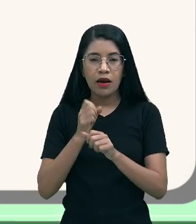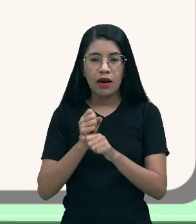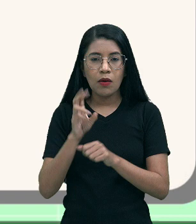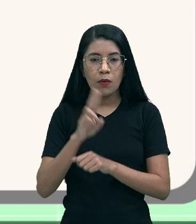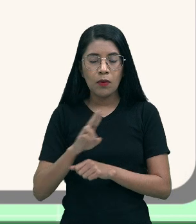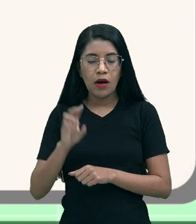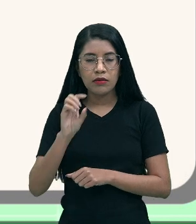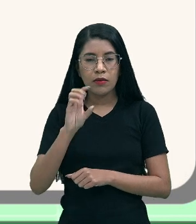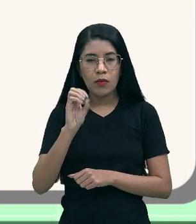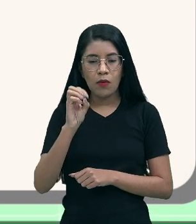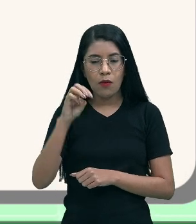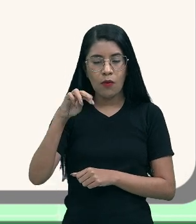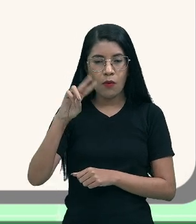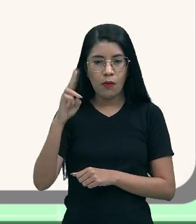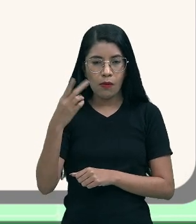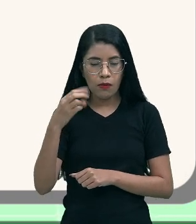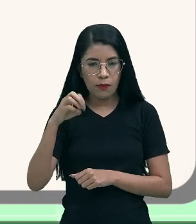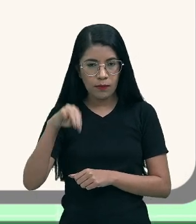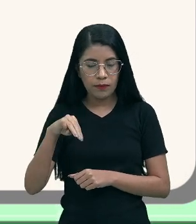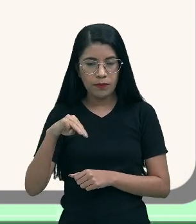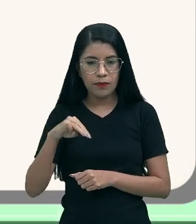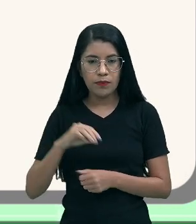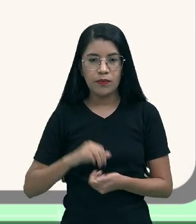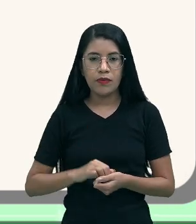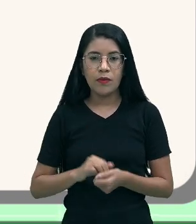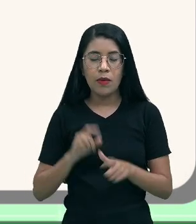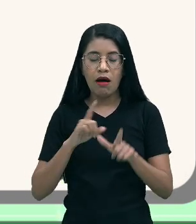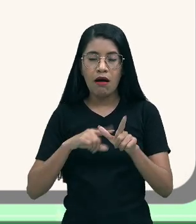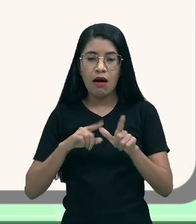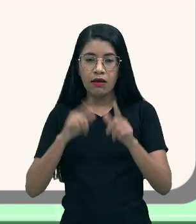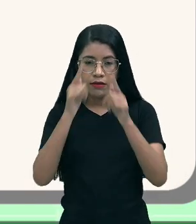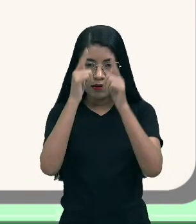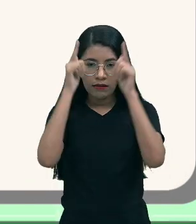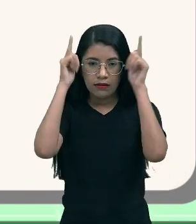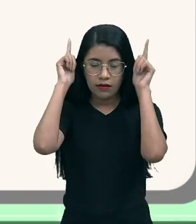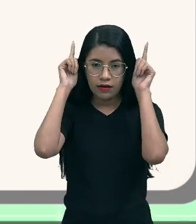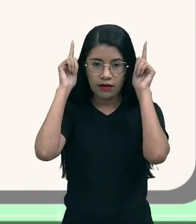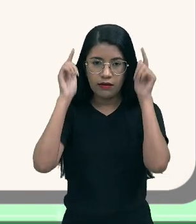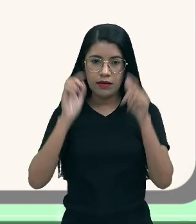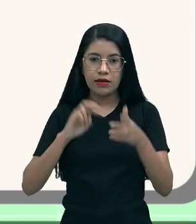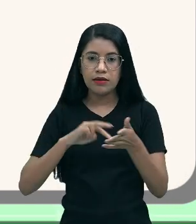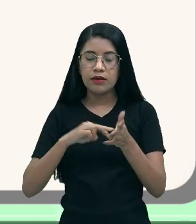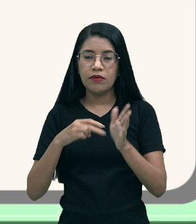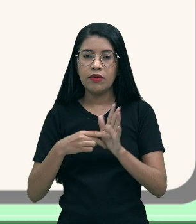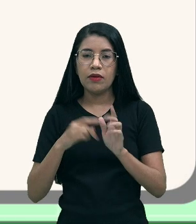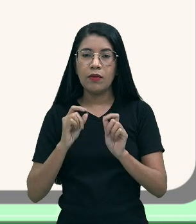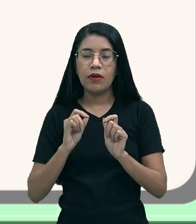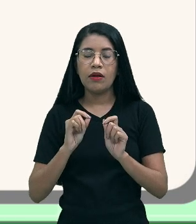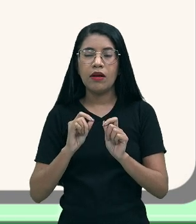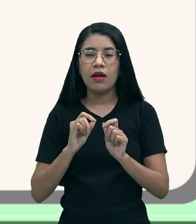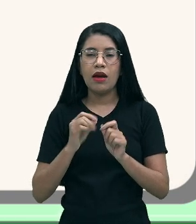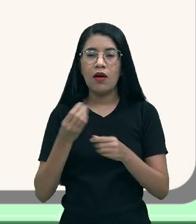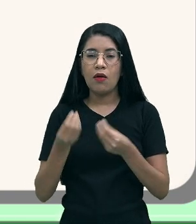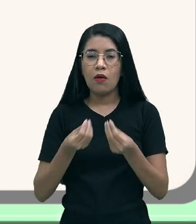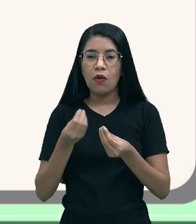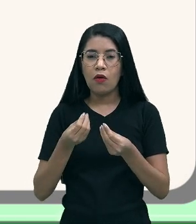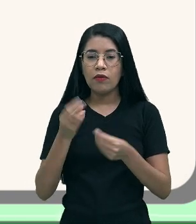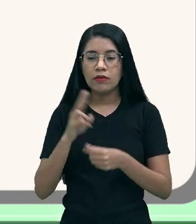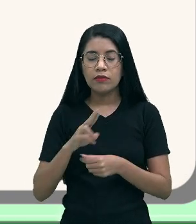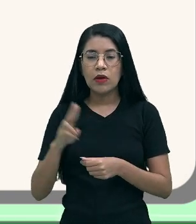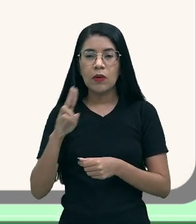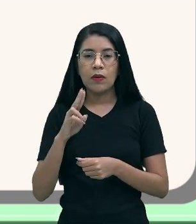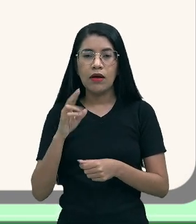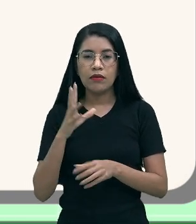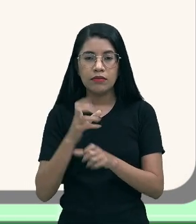grega aqui, né, que é a nossa unidade de medida para a